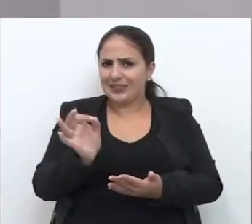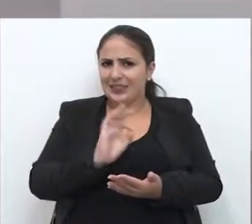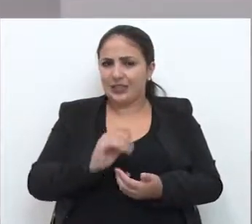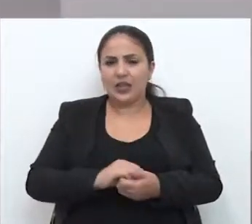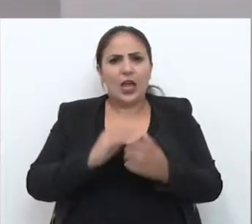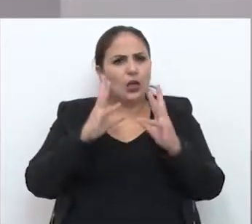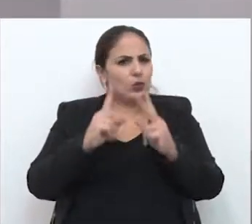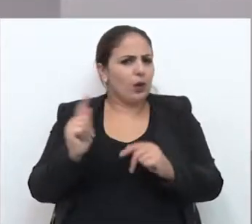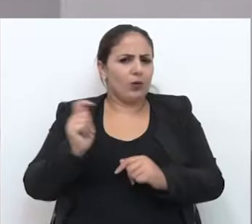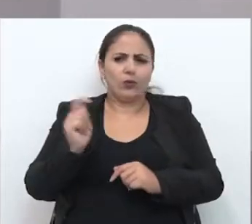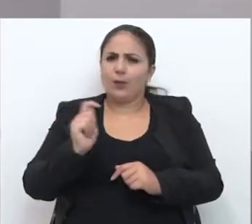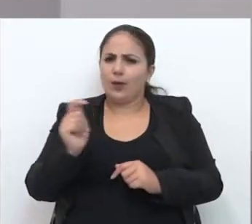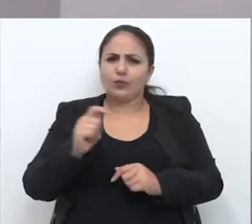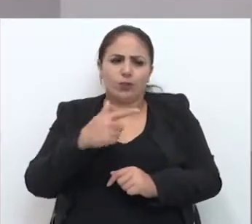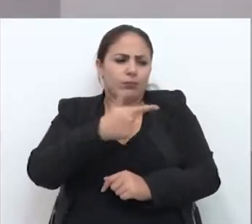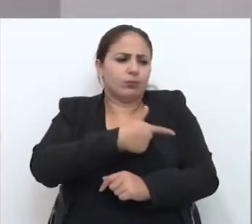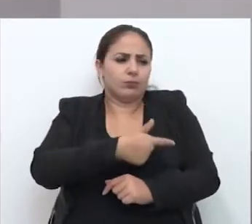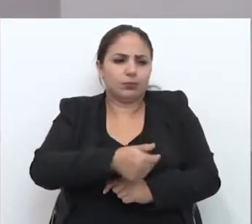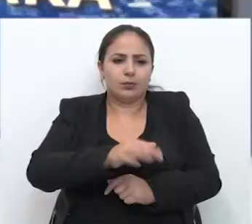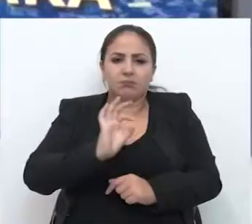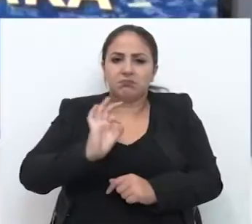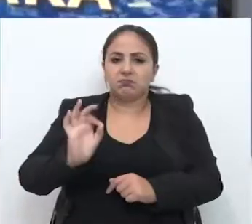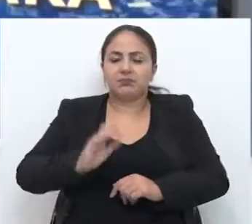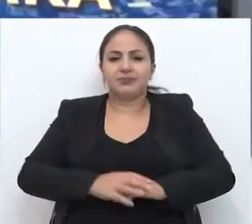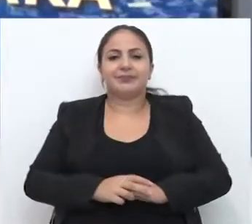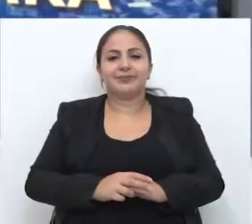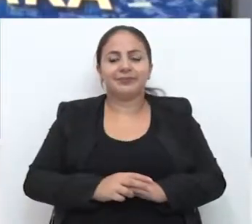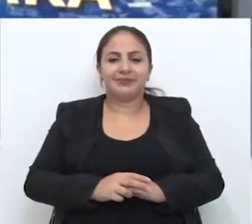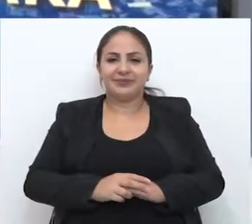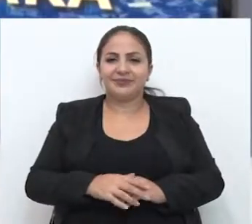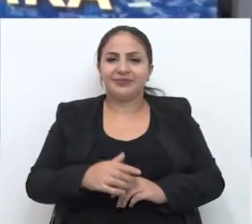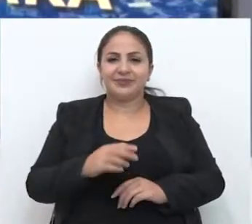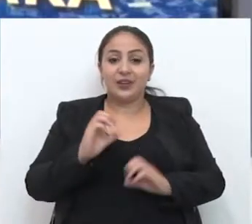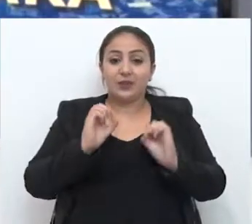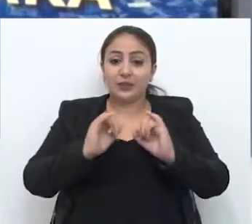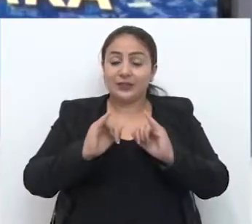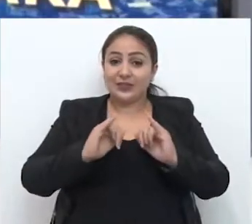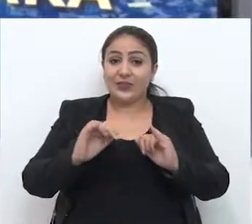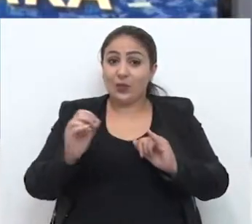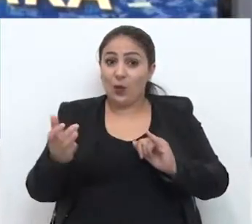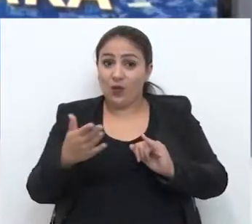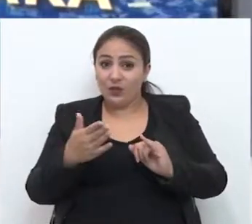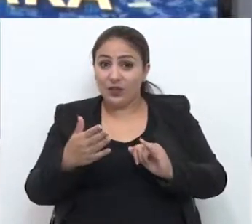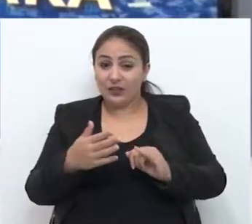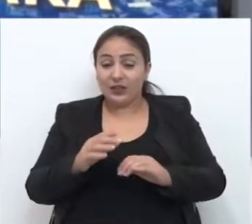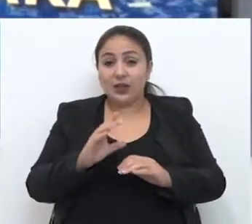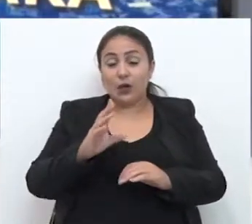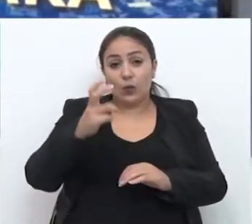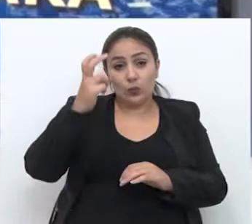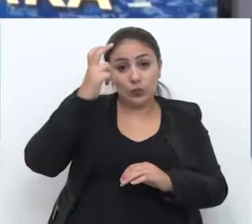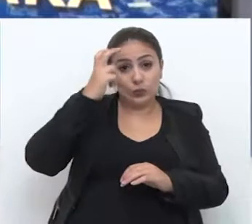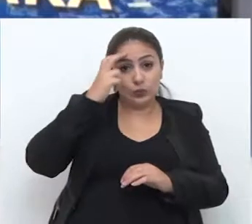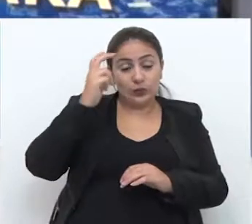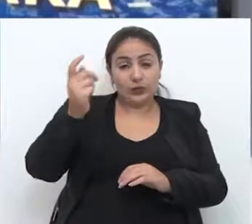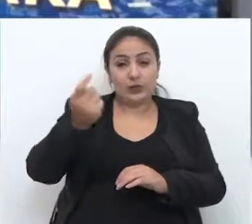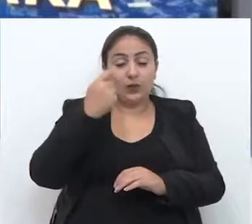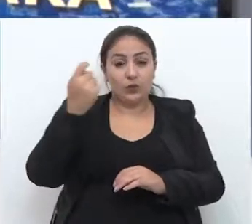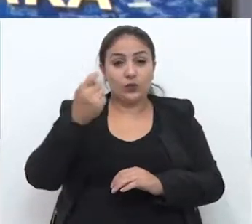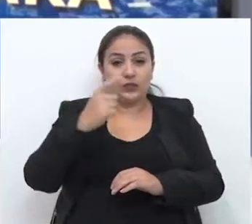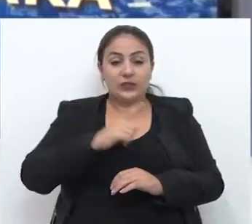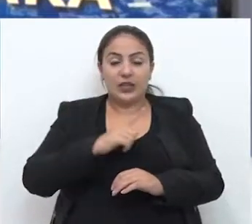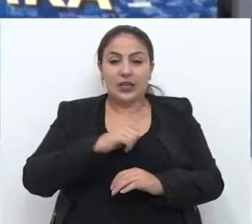mesmo. É tudo automático a coisa. Não é novidade que parte da cultura dos gaúchos é formada